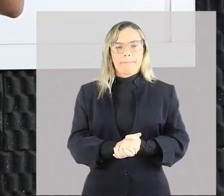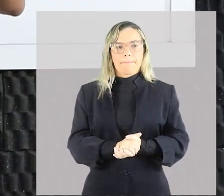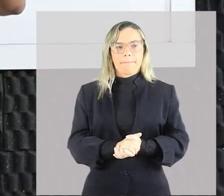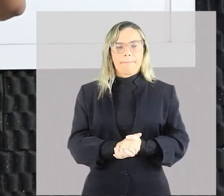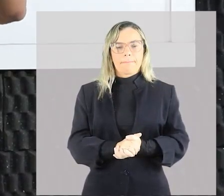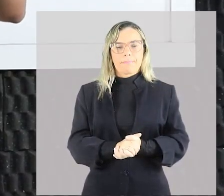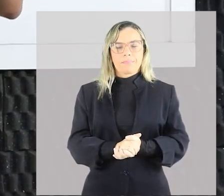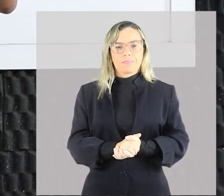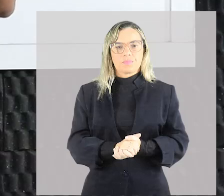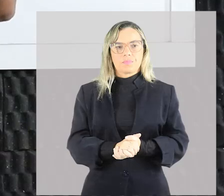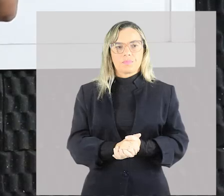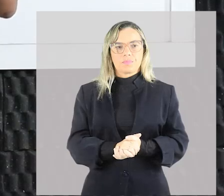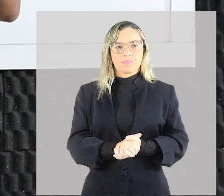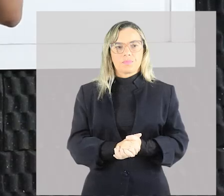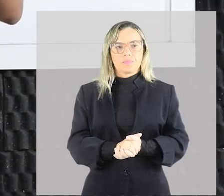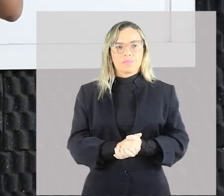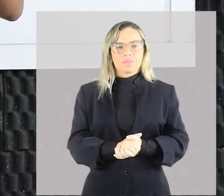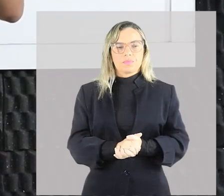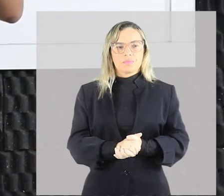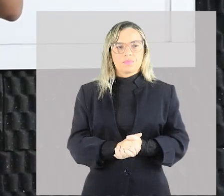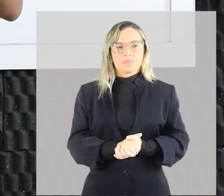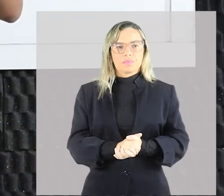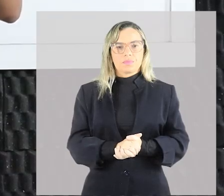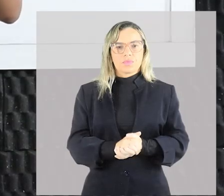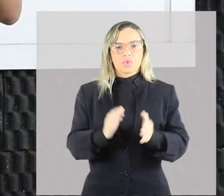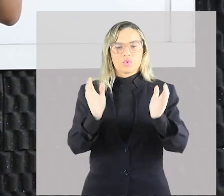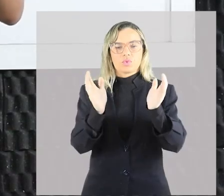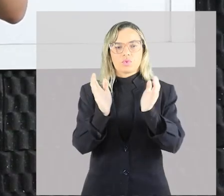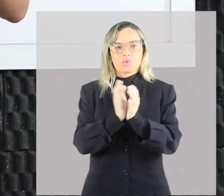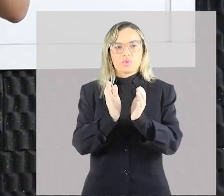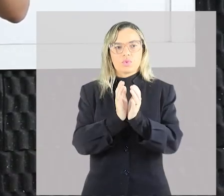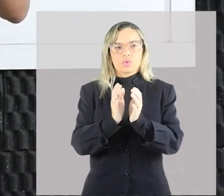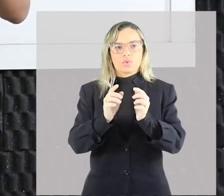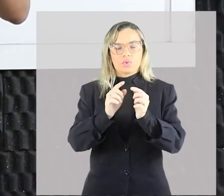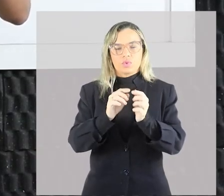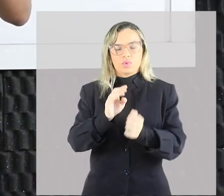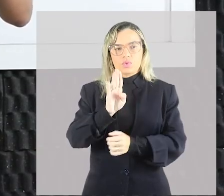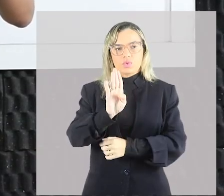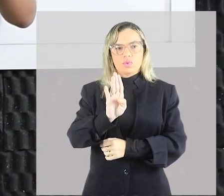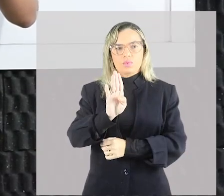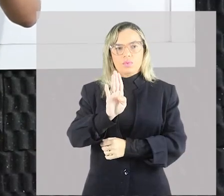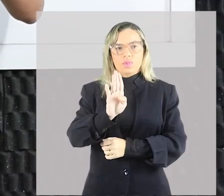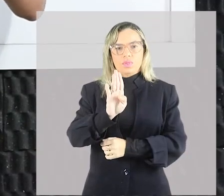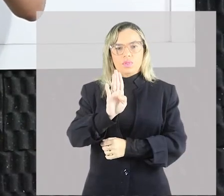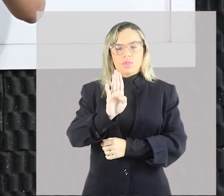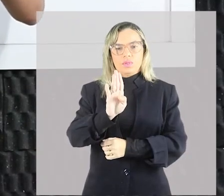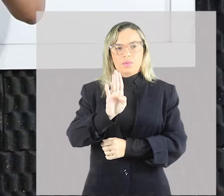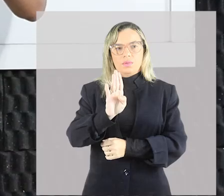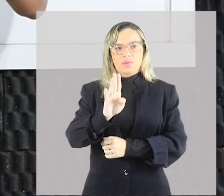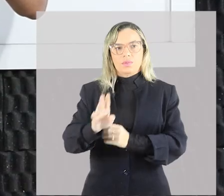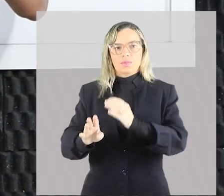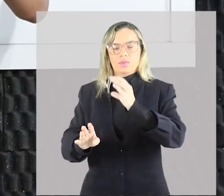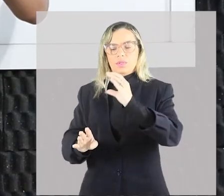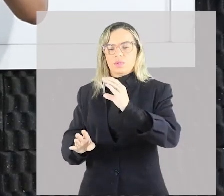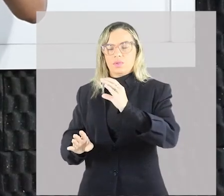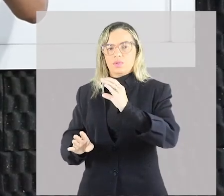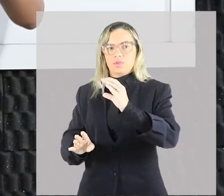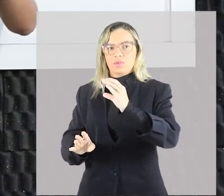A, conjunto B, está contido no conjunto